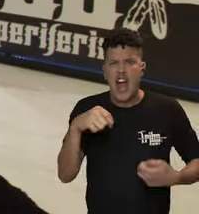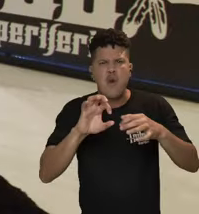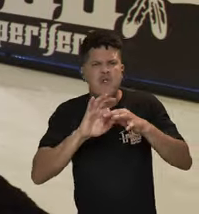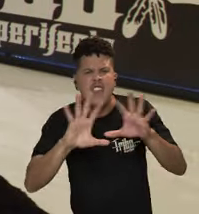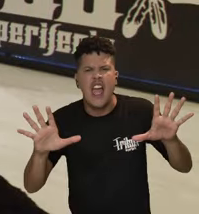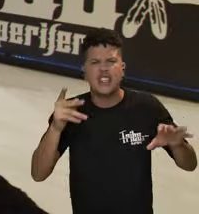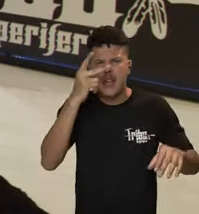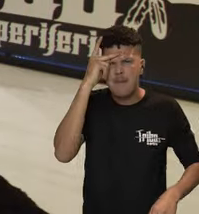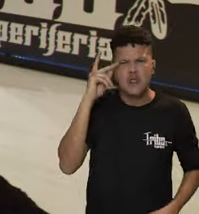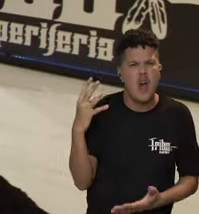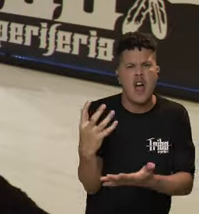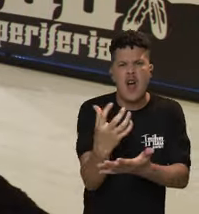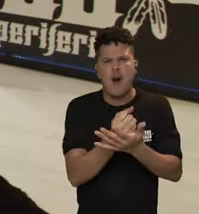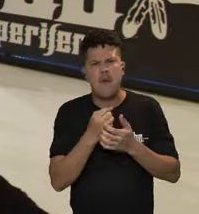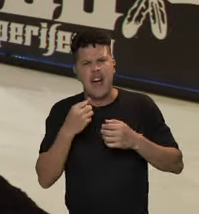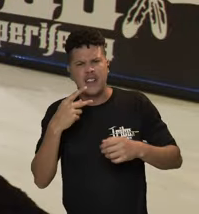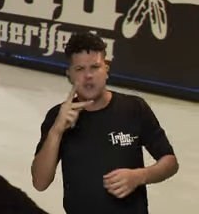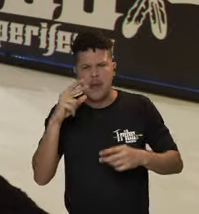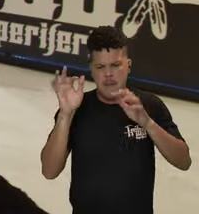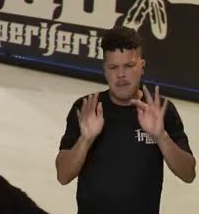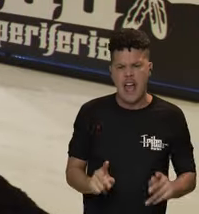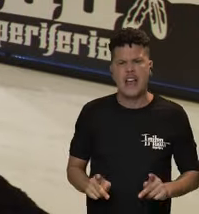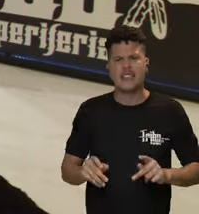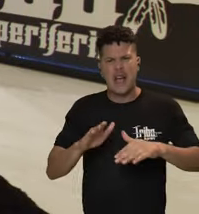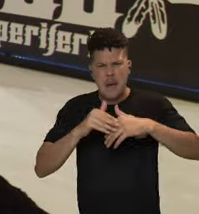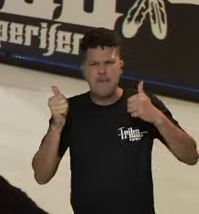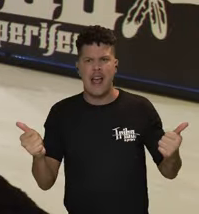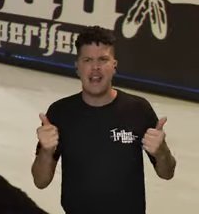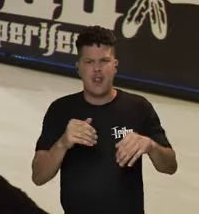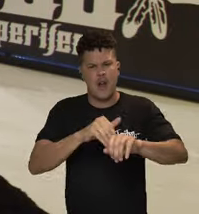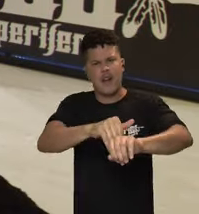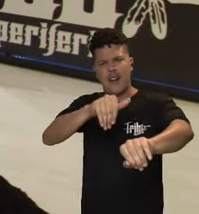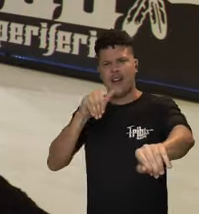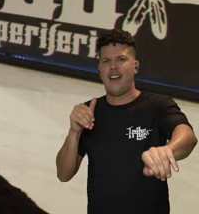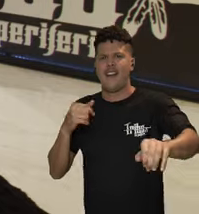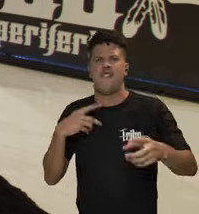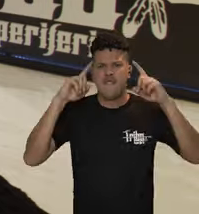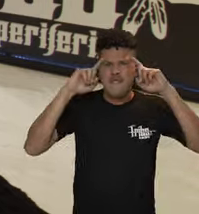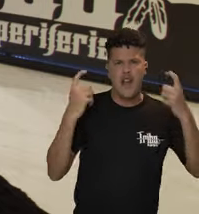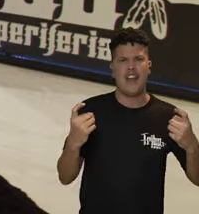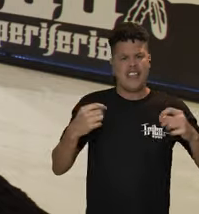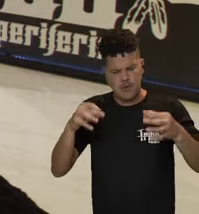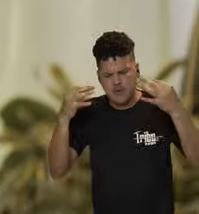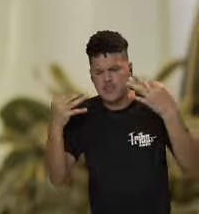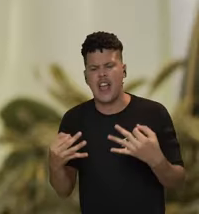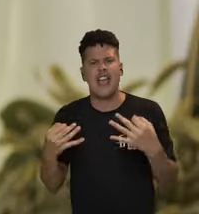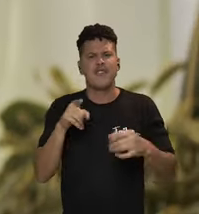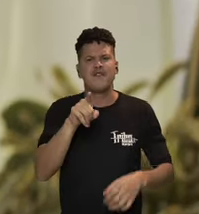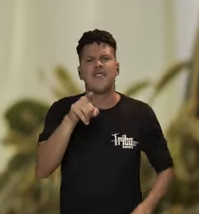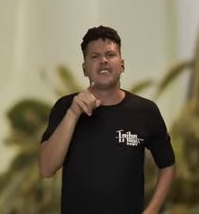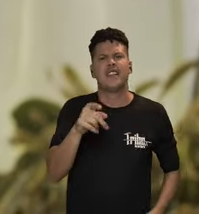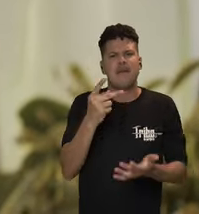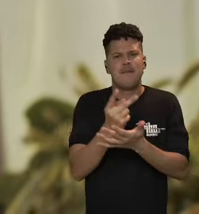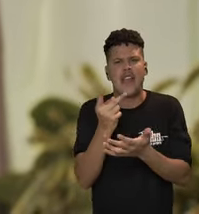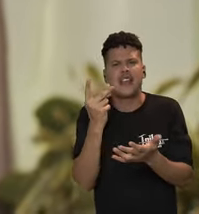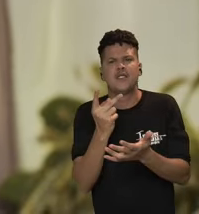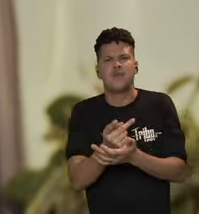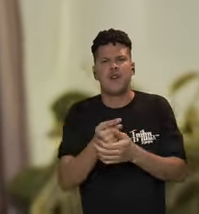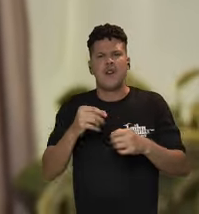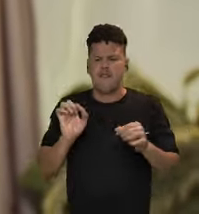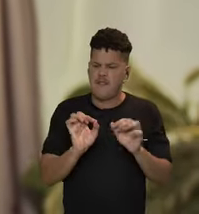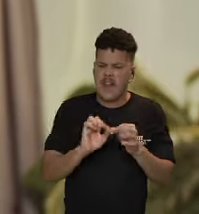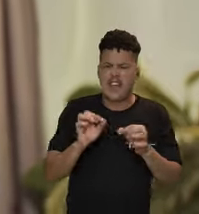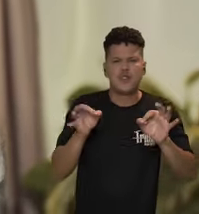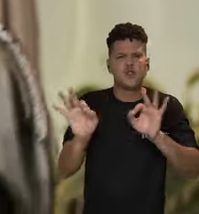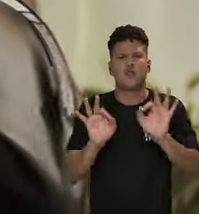sua prisa, esse é seu momento. Melhor tá isento desse mundinho violento. O certo é você mesmo, é quem faz o teu